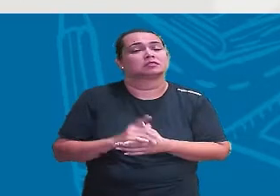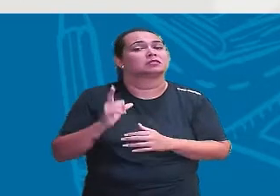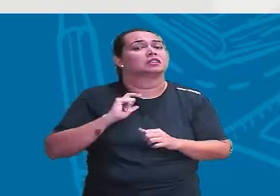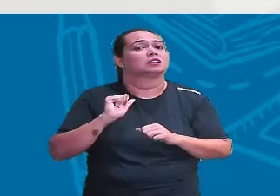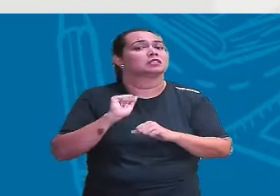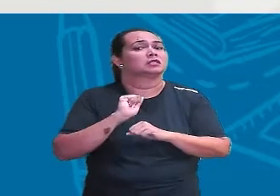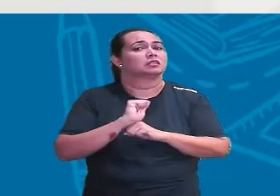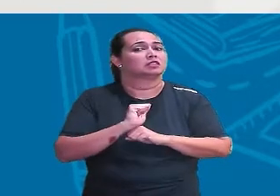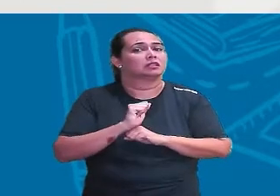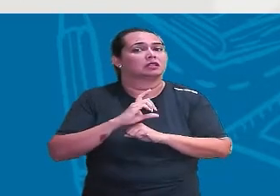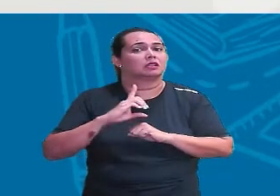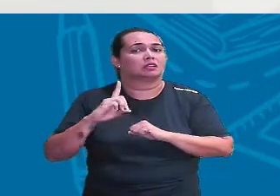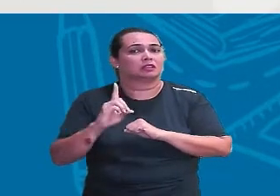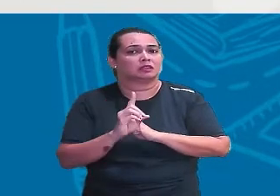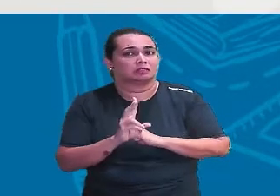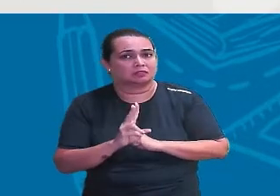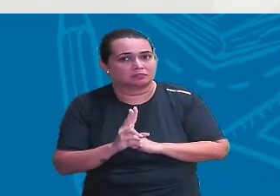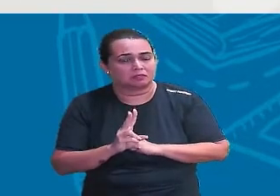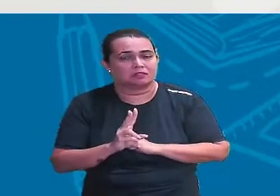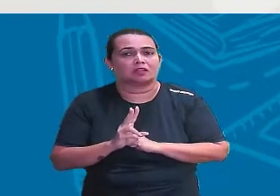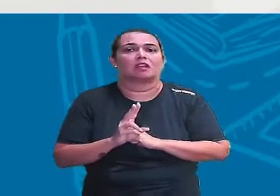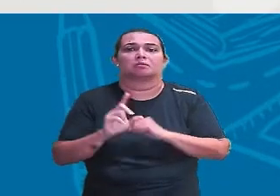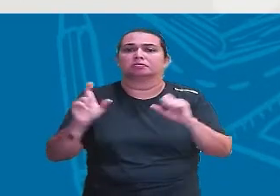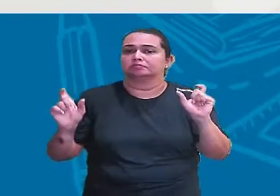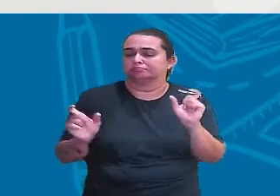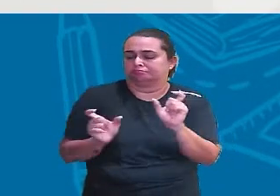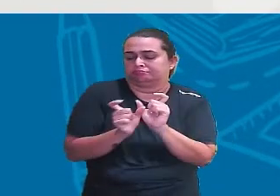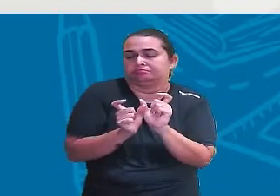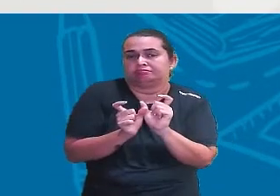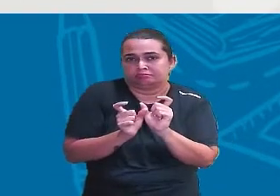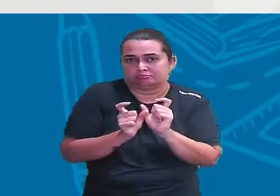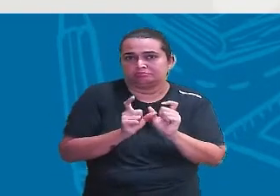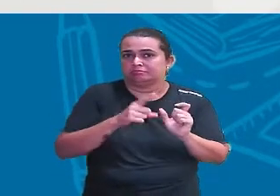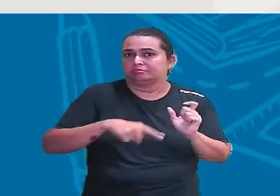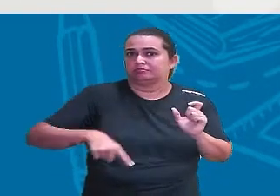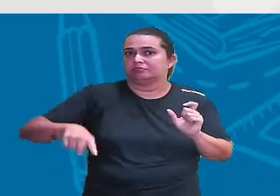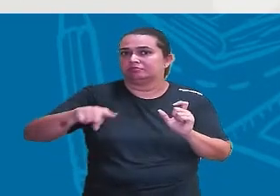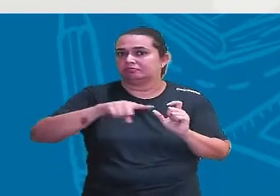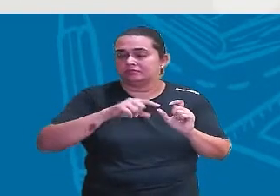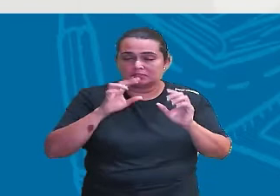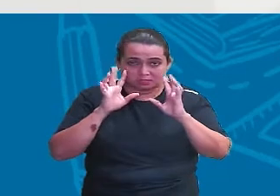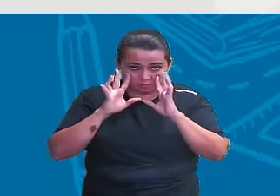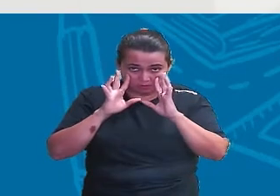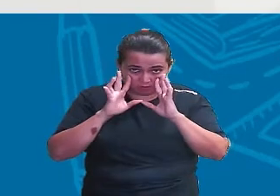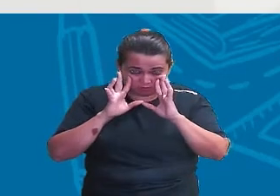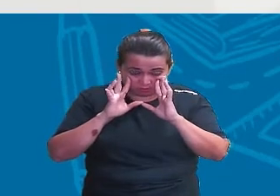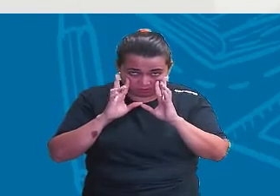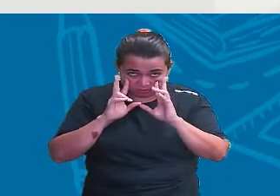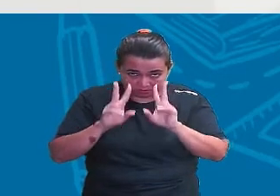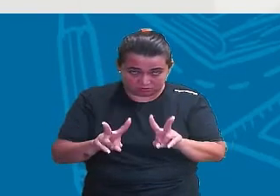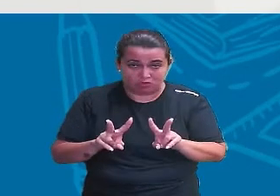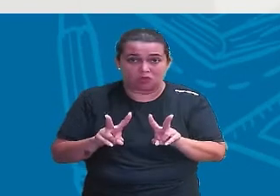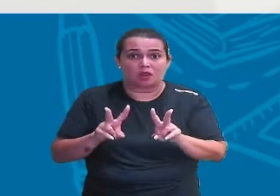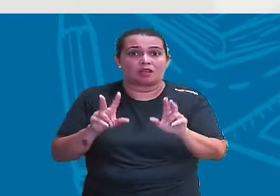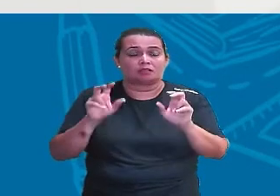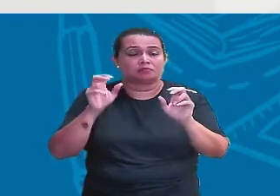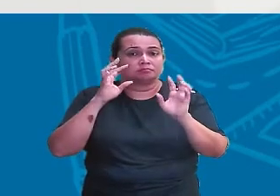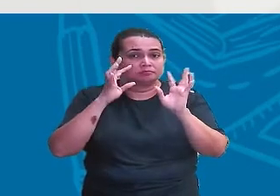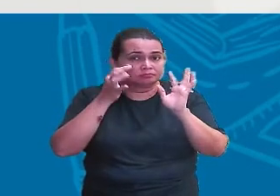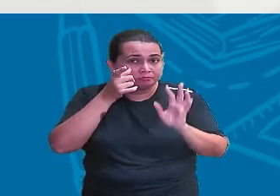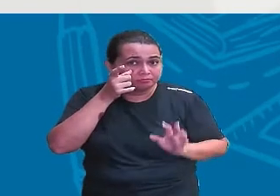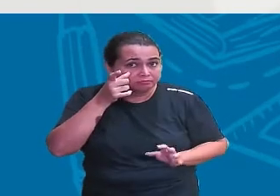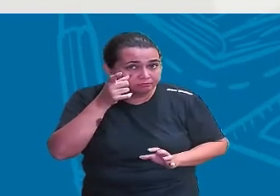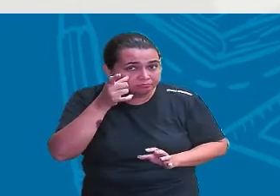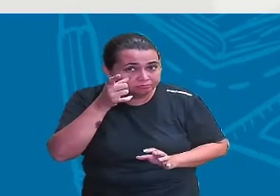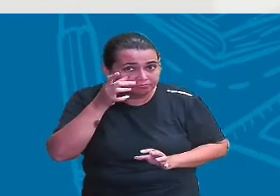advérbios conjuntivos. Então, é bom a gente ficar bem ligadinho, gente, porque essa aula aí, ela pode ajudar vocês bastante,